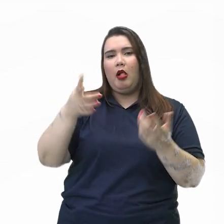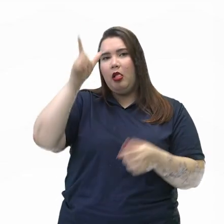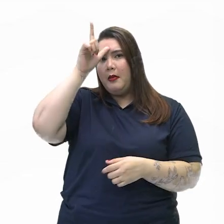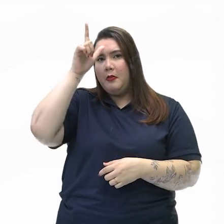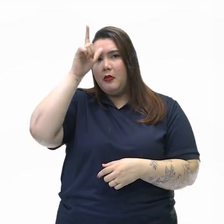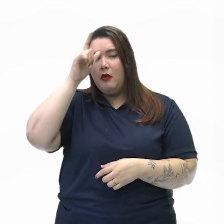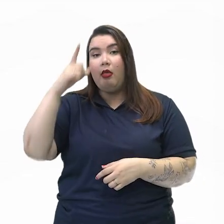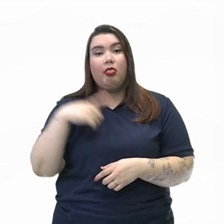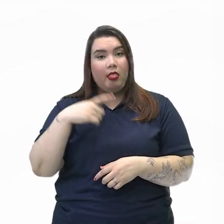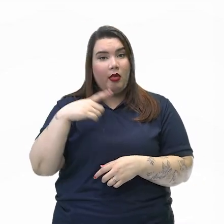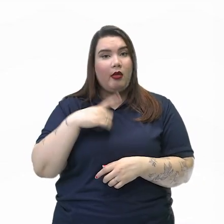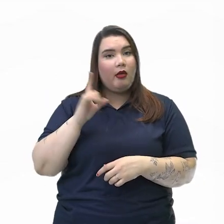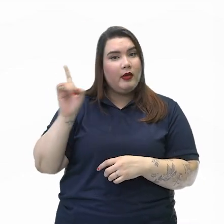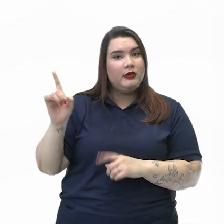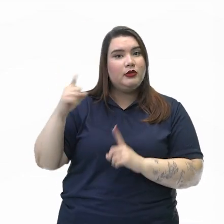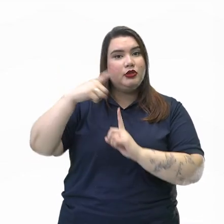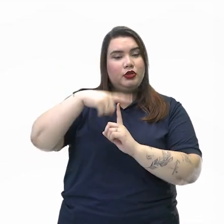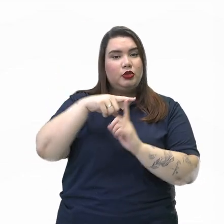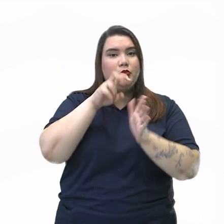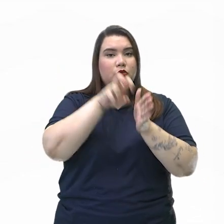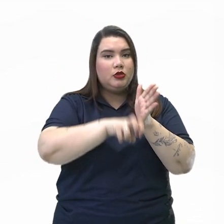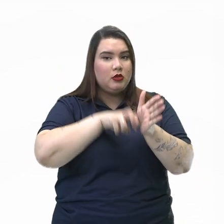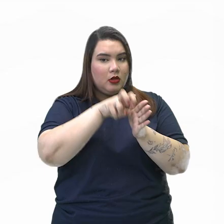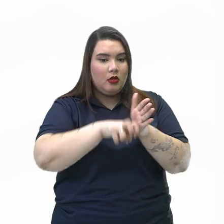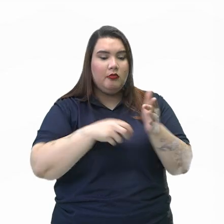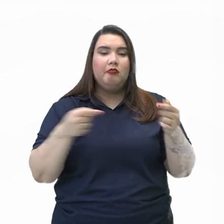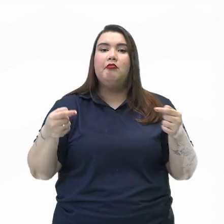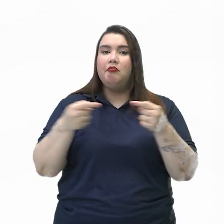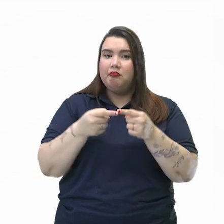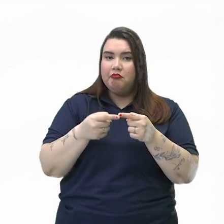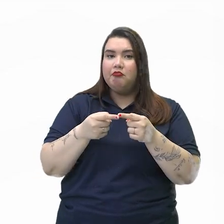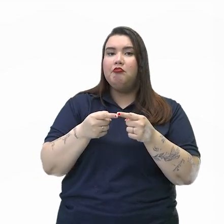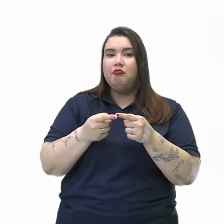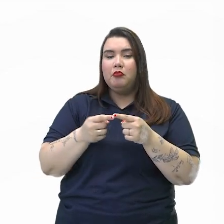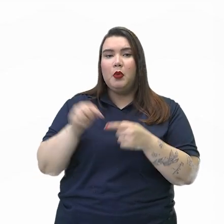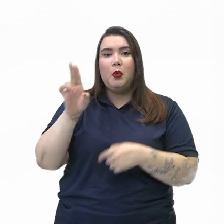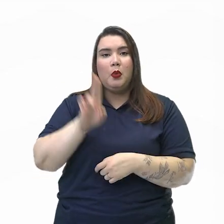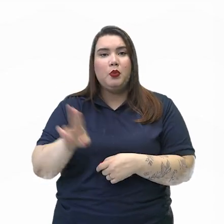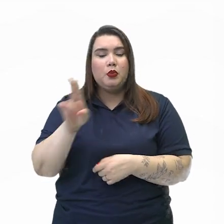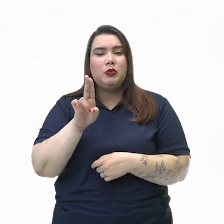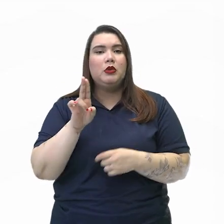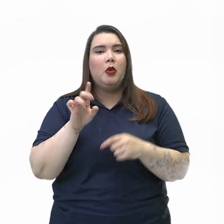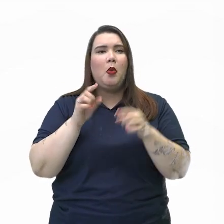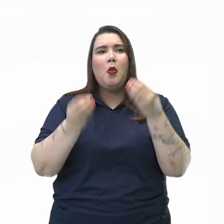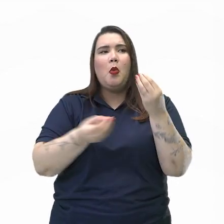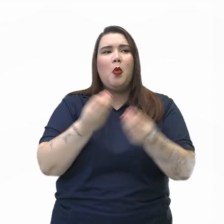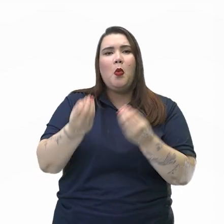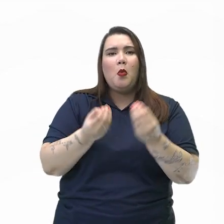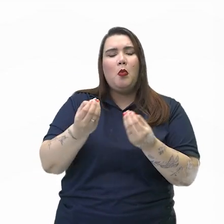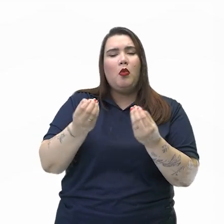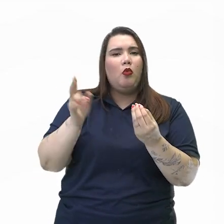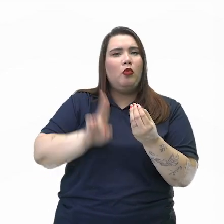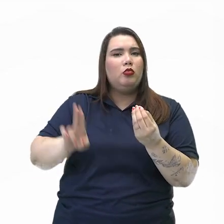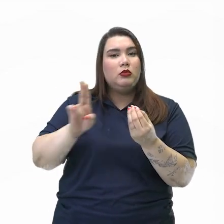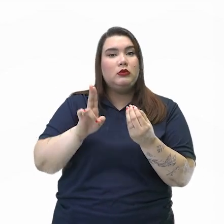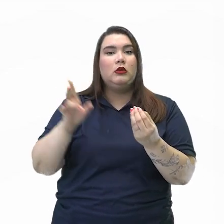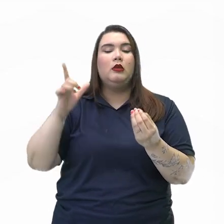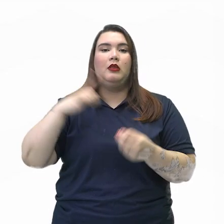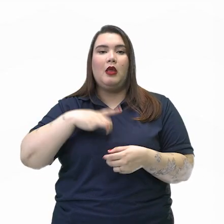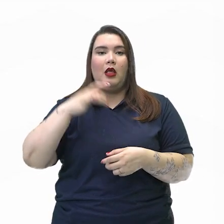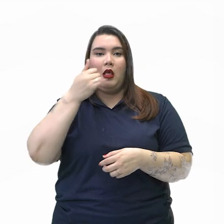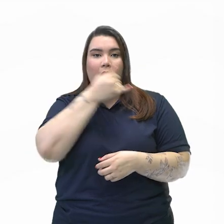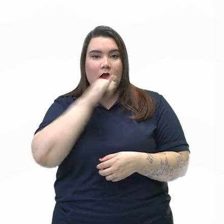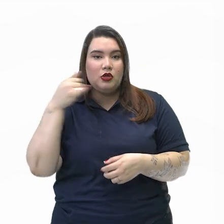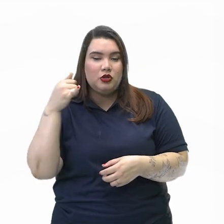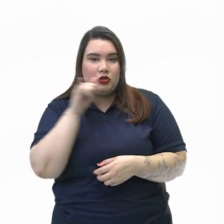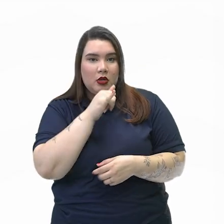maglev, que ele é impulsionado, claro, movido a eletricidade,